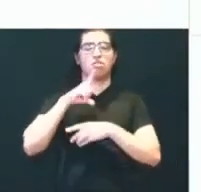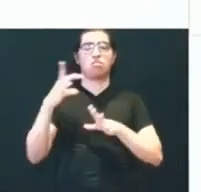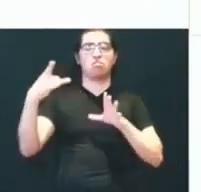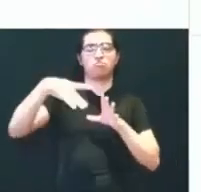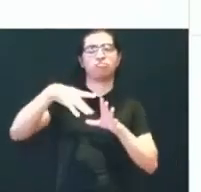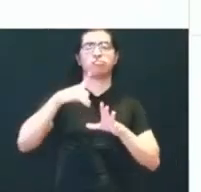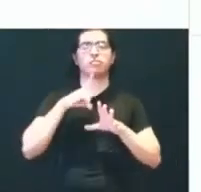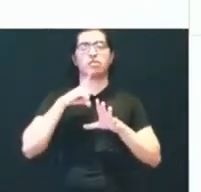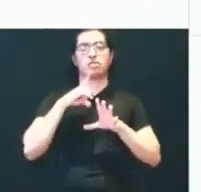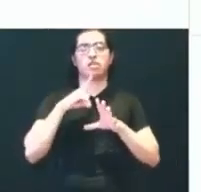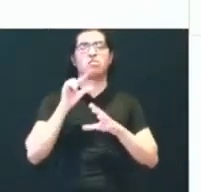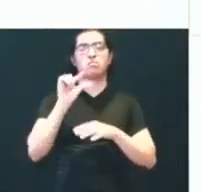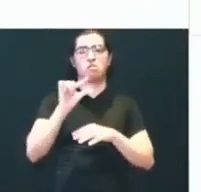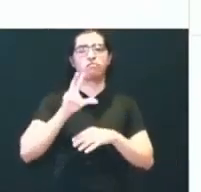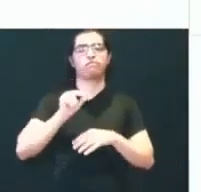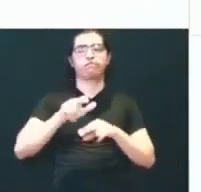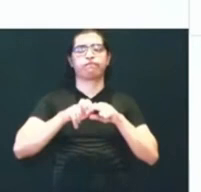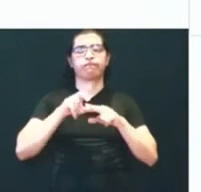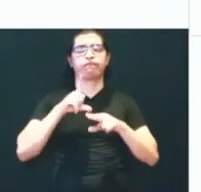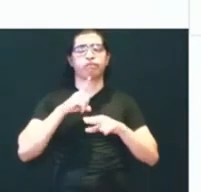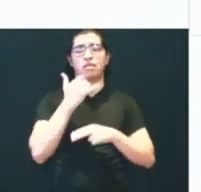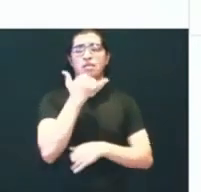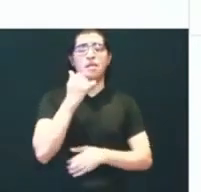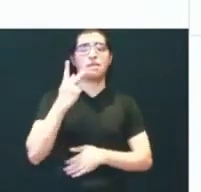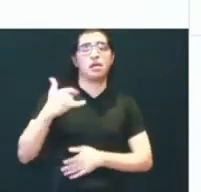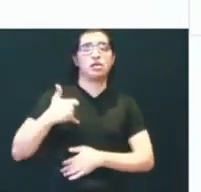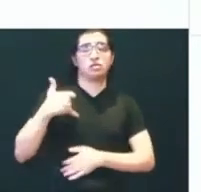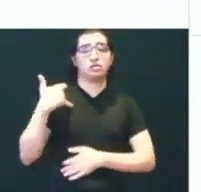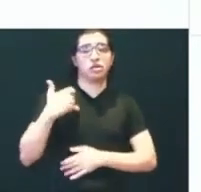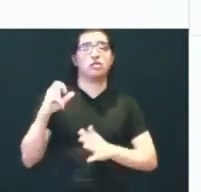essa toxicidade, dependendo da idade, pode ser inaceitável.